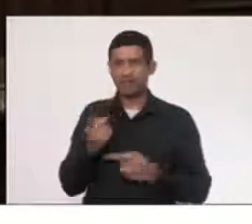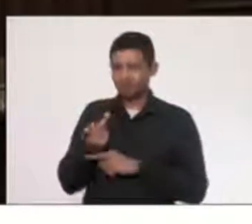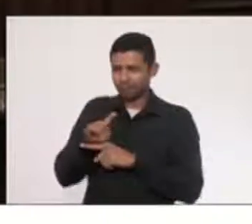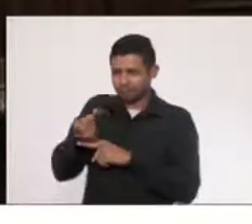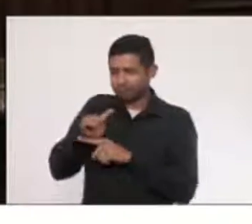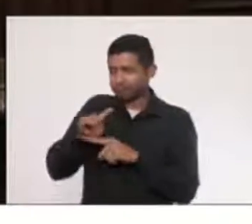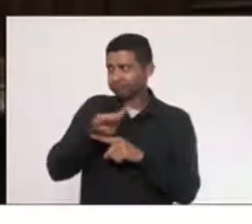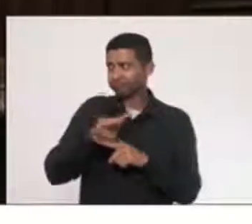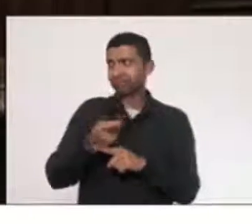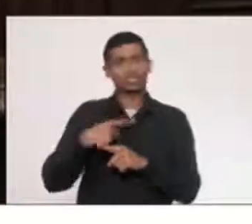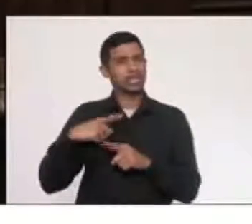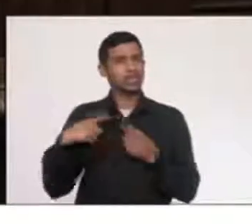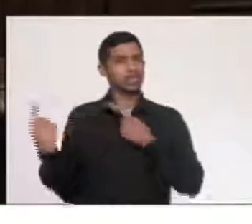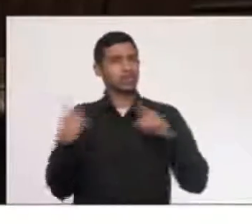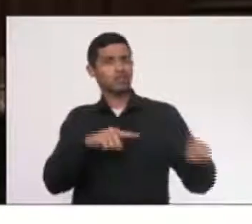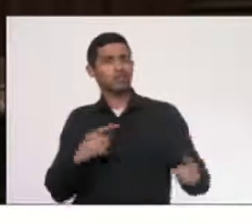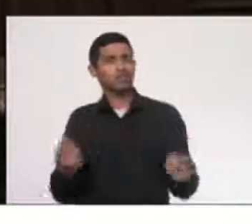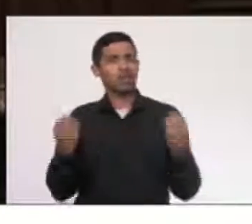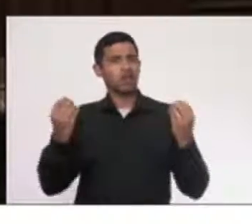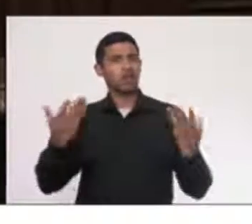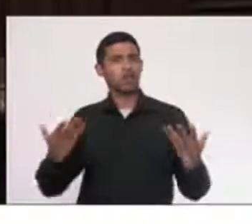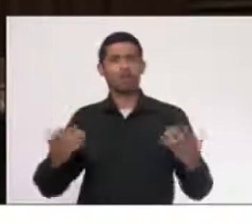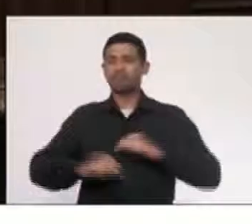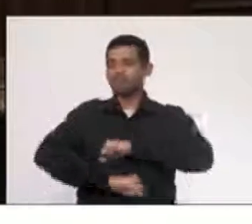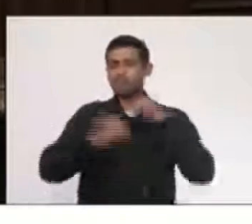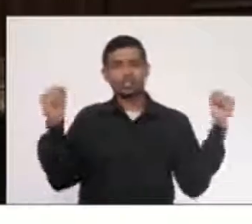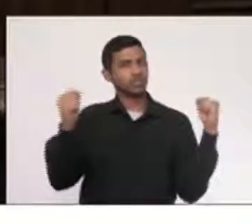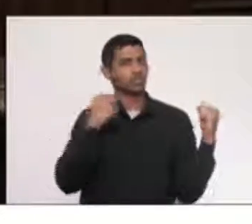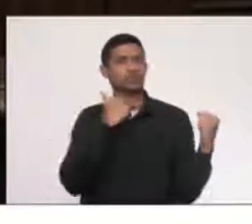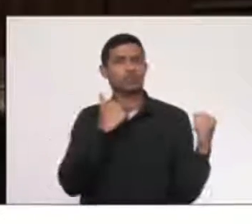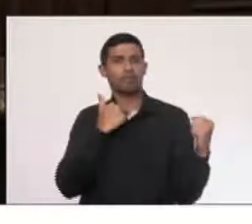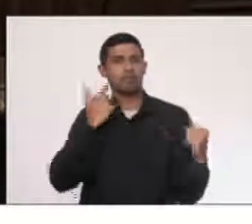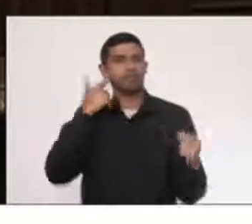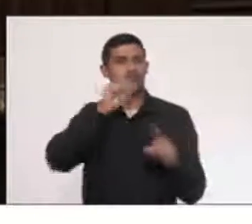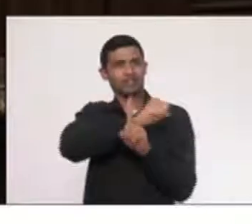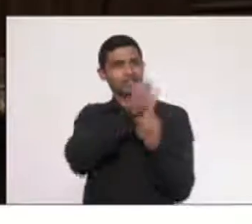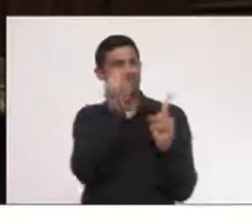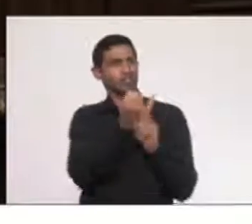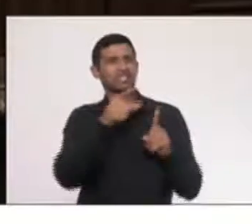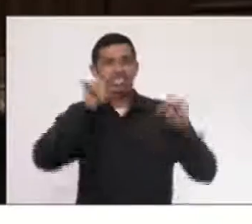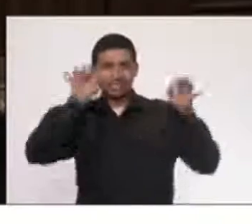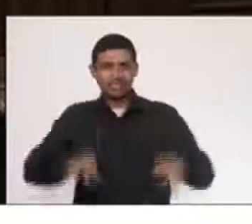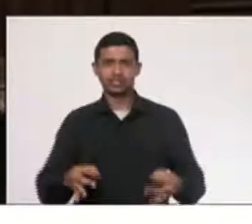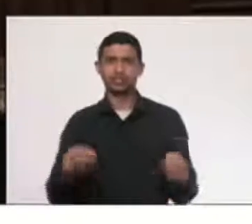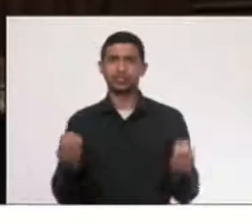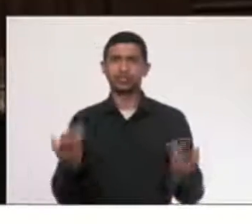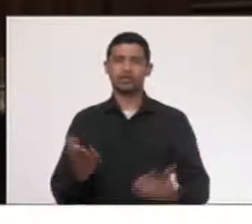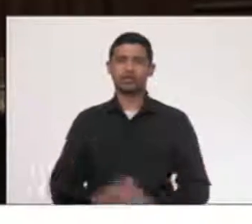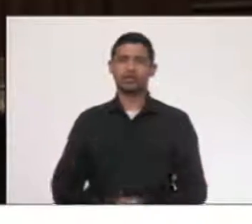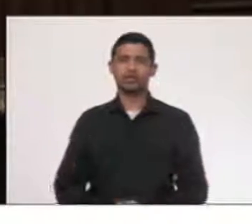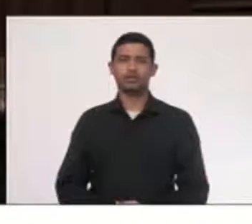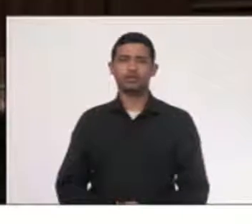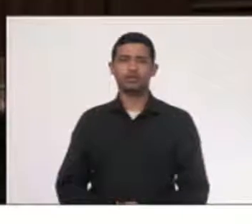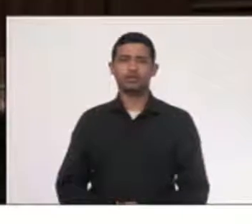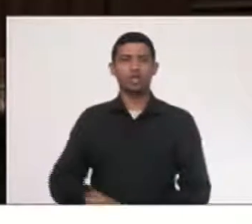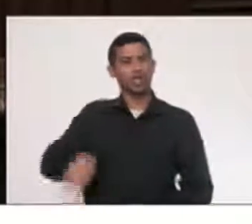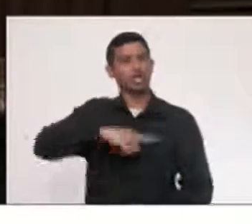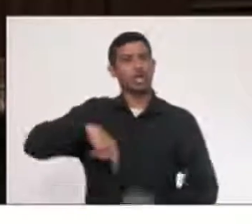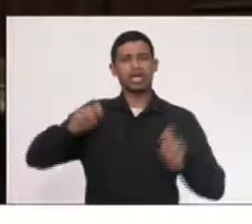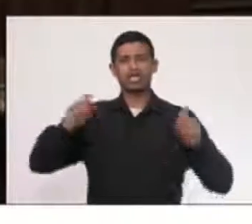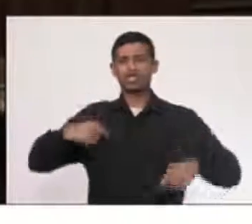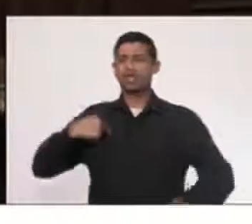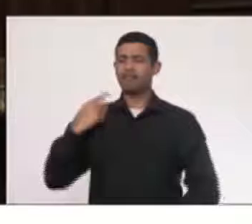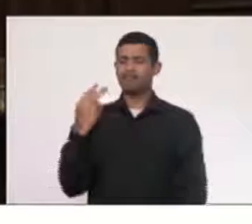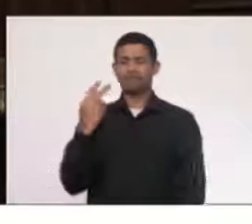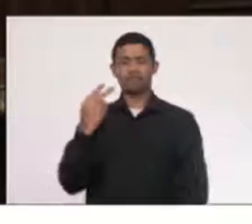sob ataque. É impossível que se tenha uma sociedade digna, em que nós possamos olhar